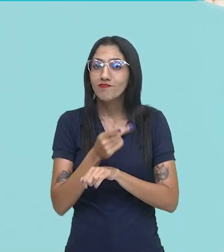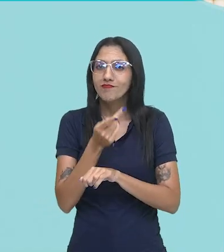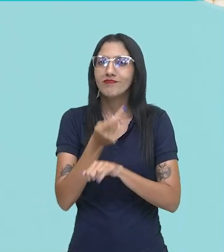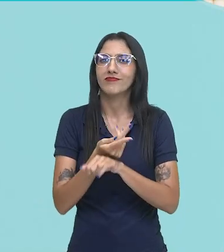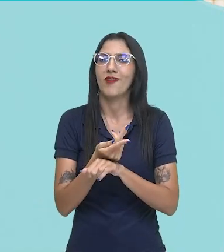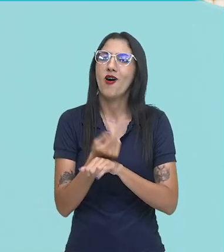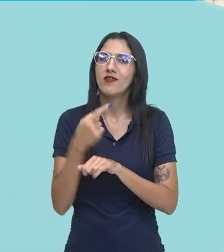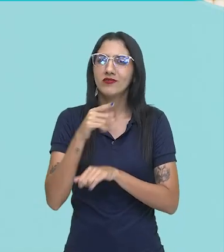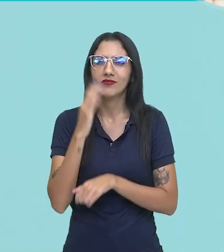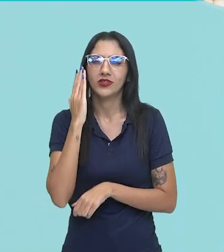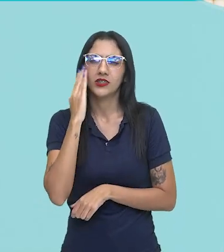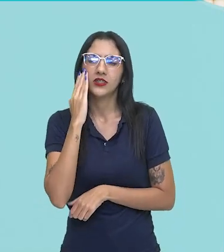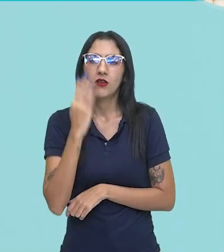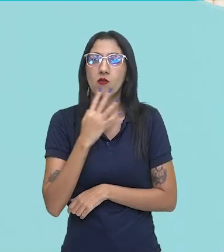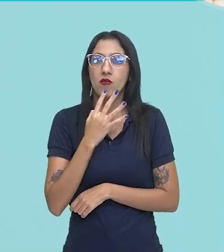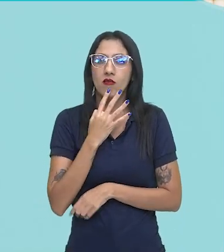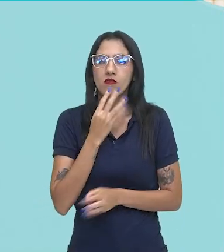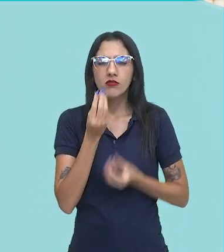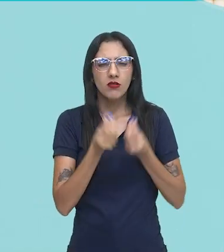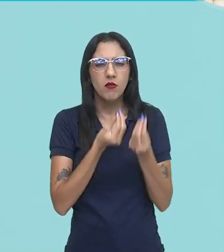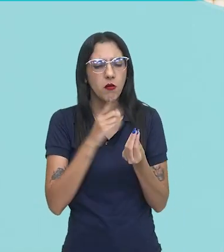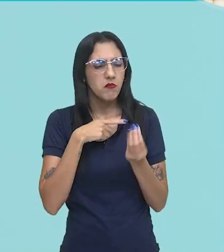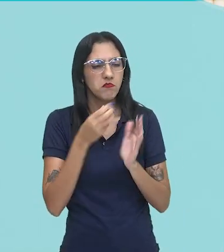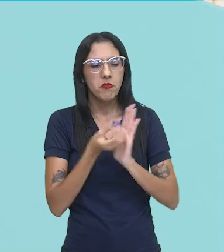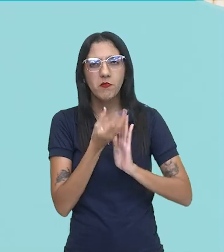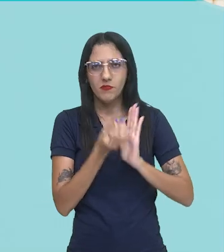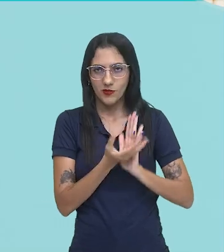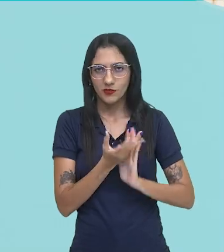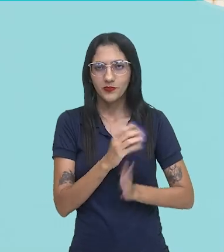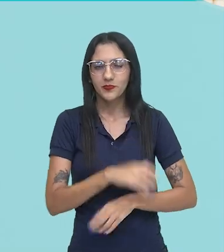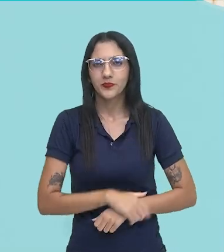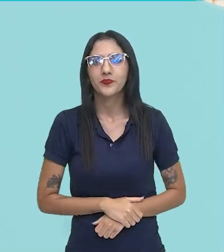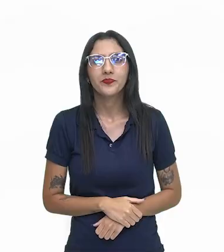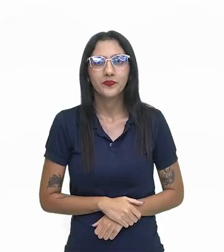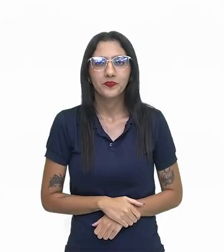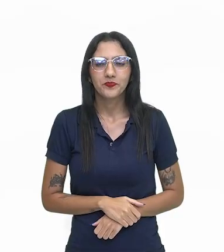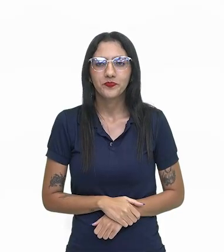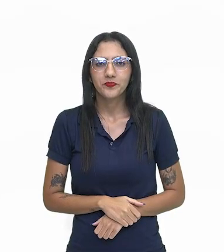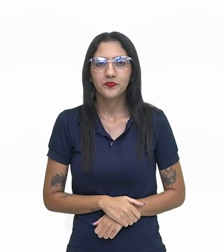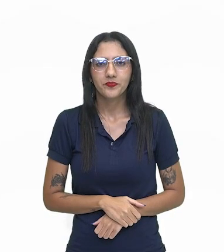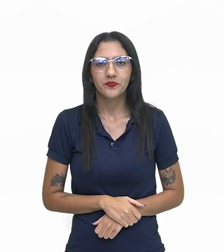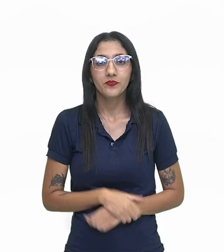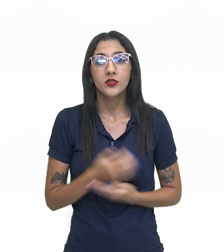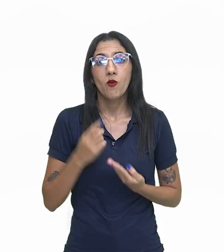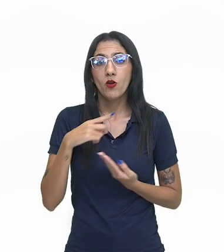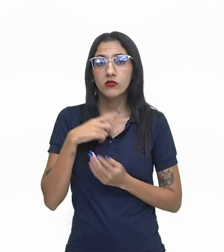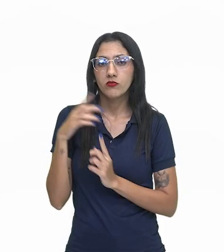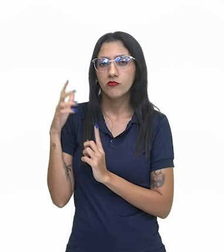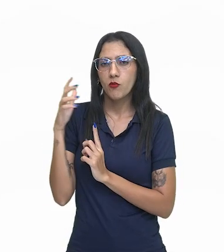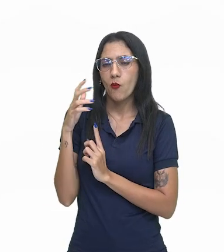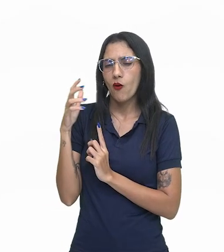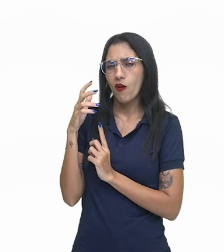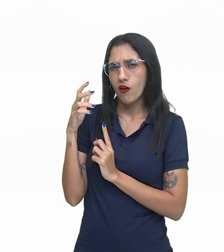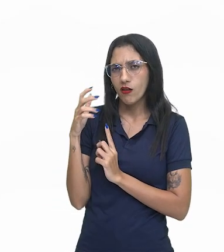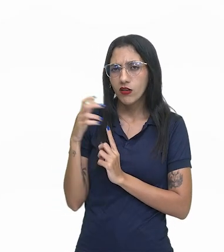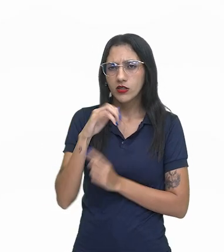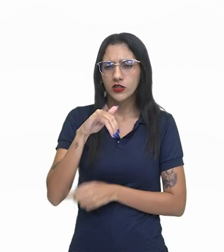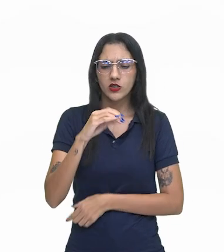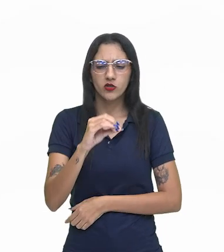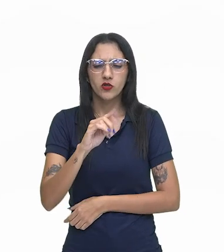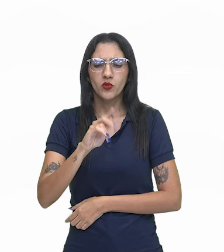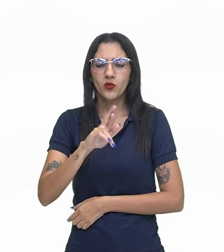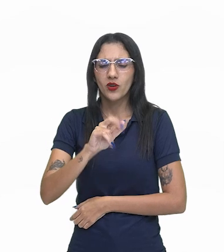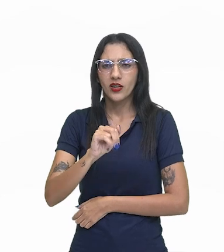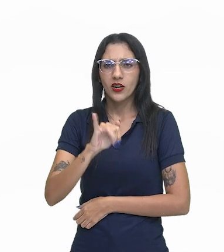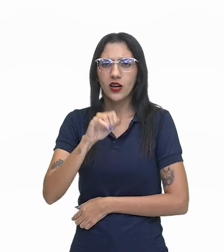toda essa obra e essa produção deste momento. Então, sob inspiração da cultura dos jograis, né,